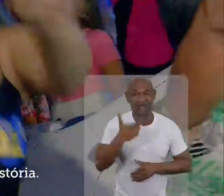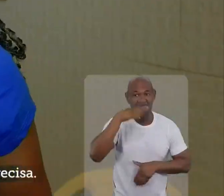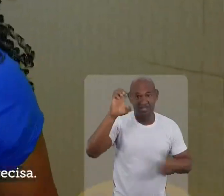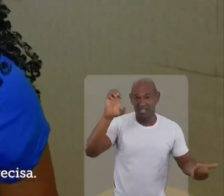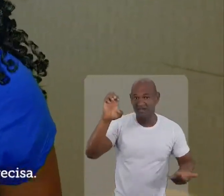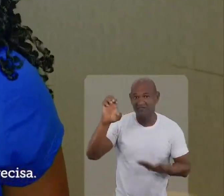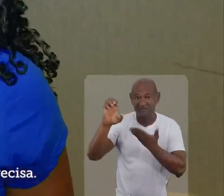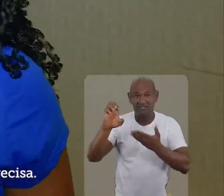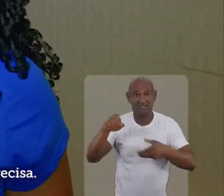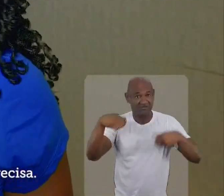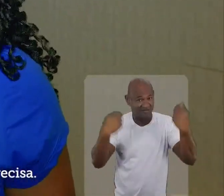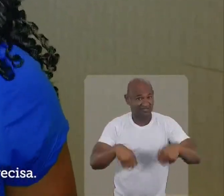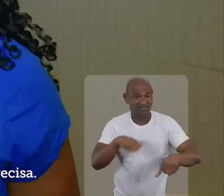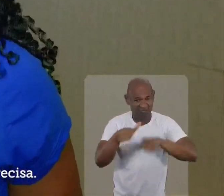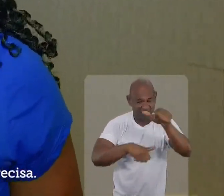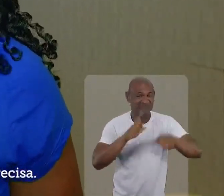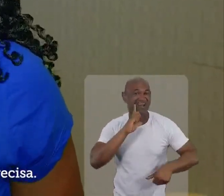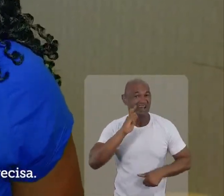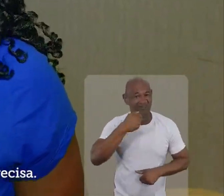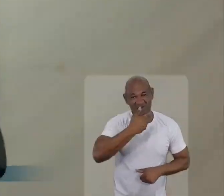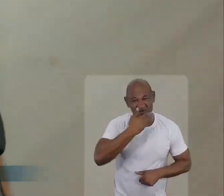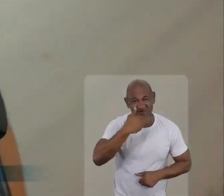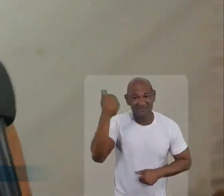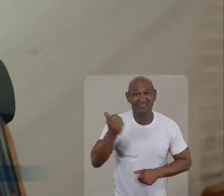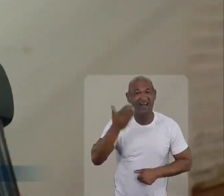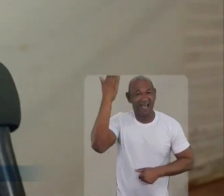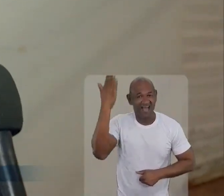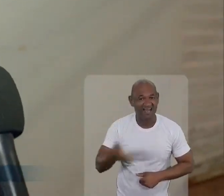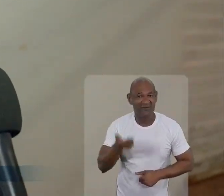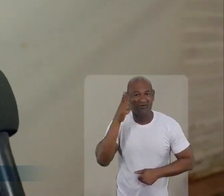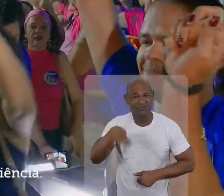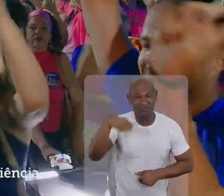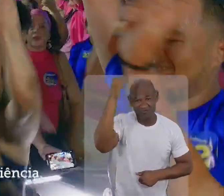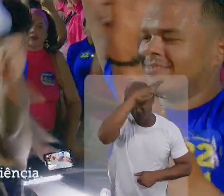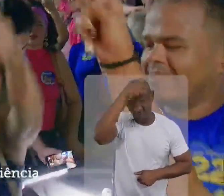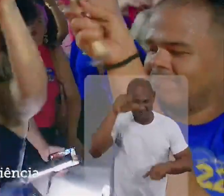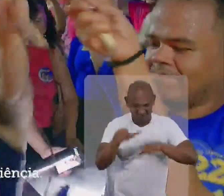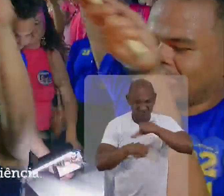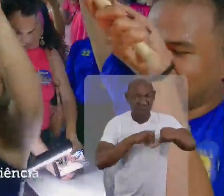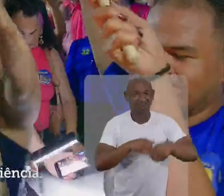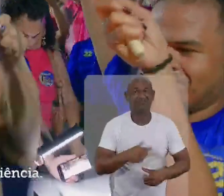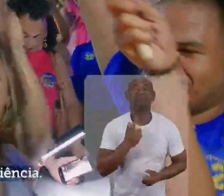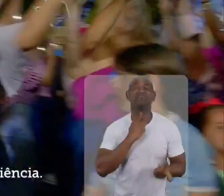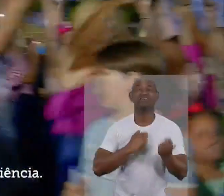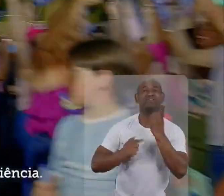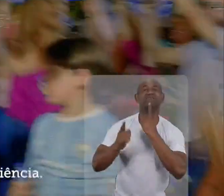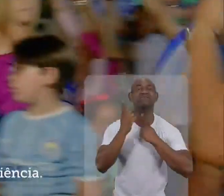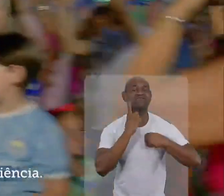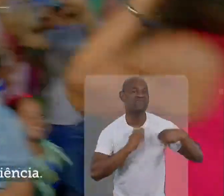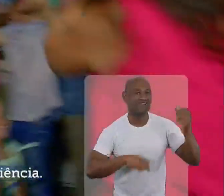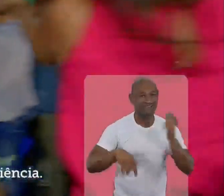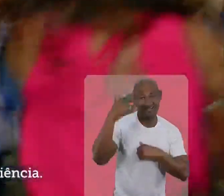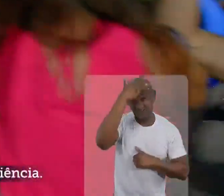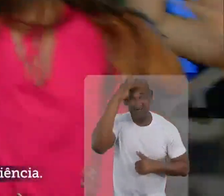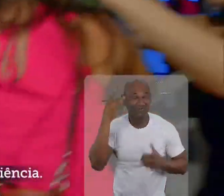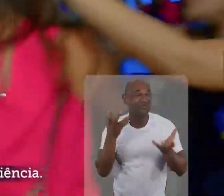história. Emília, a mudança que Aracaju precisa. Ela não tá na bolha. É o maior desejo de quem